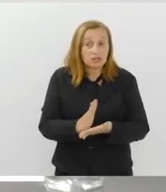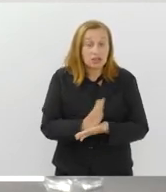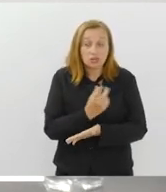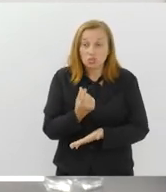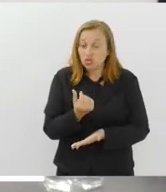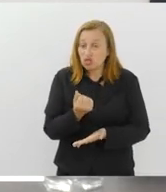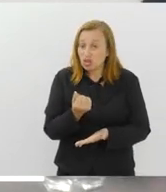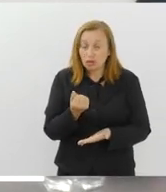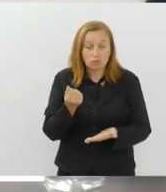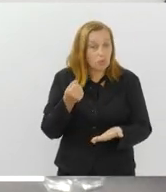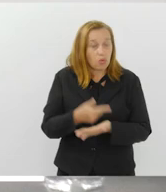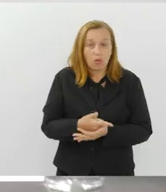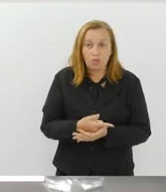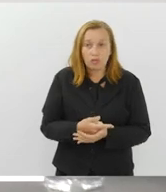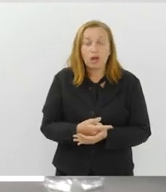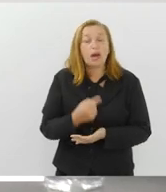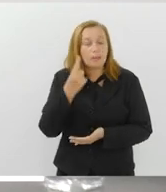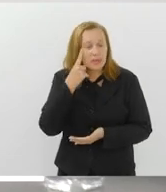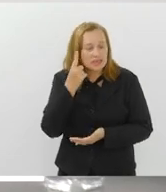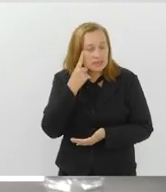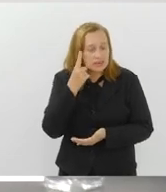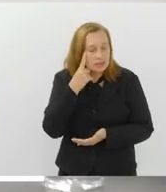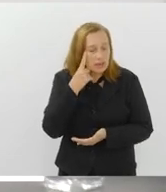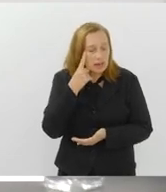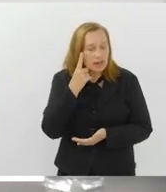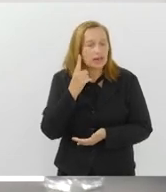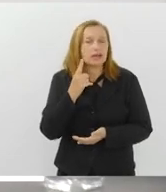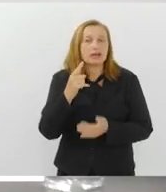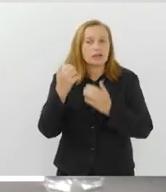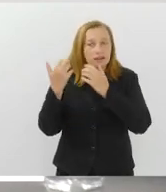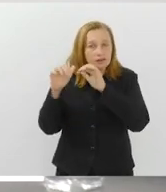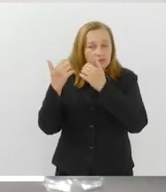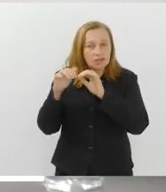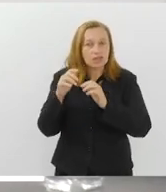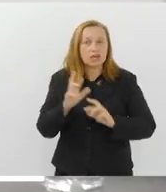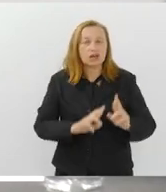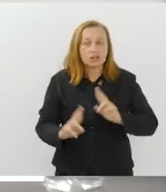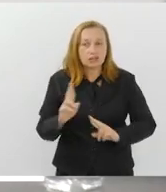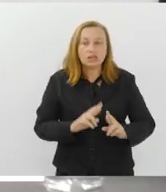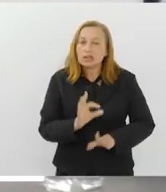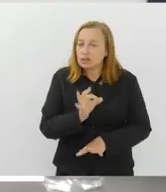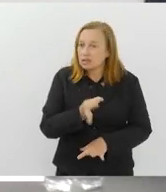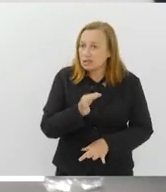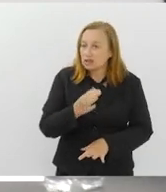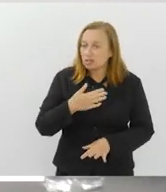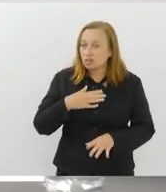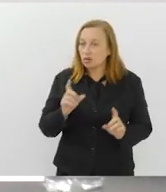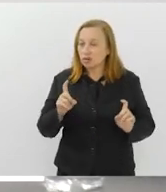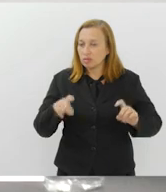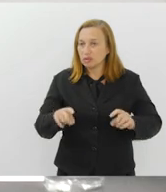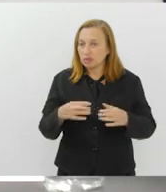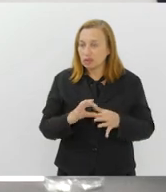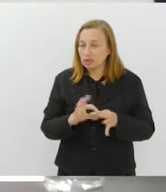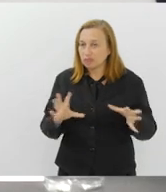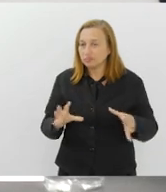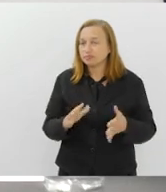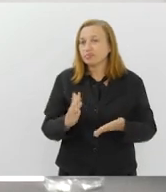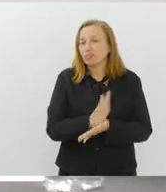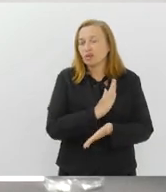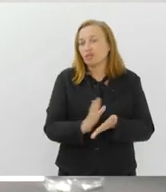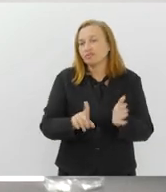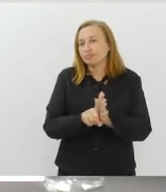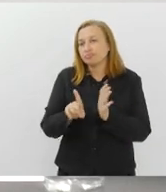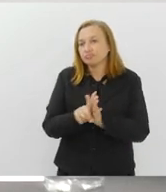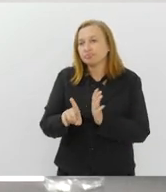que cada um possa refletir e pensar com relação a isso. E pode ter certeza, o meu gabinete está de portas abertas, algumas perguntas que eu vou fazer,